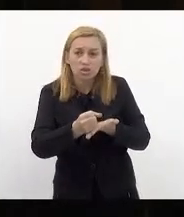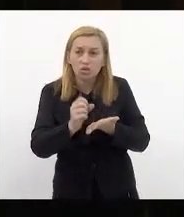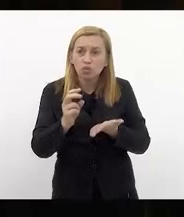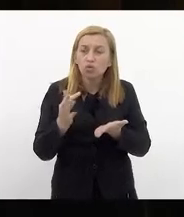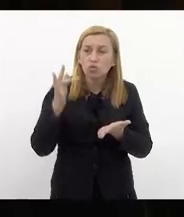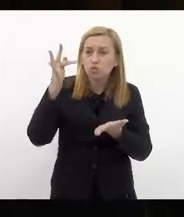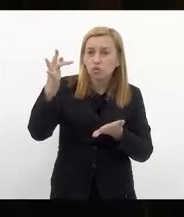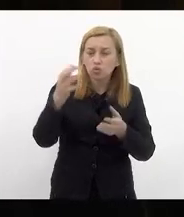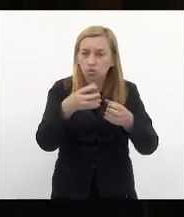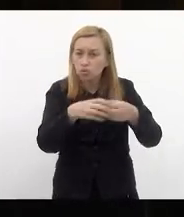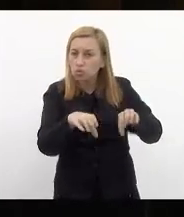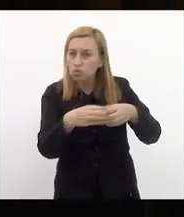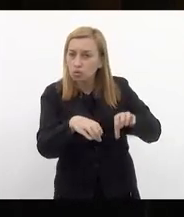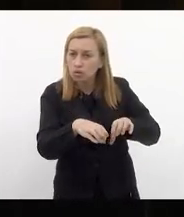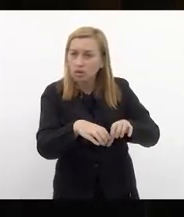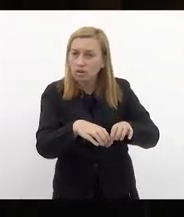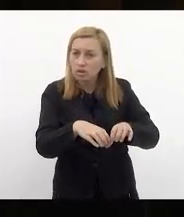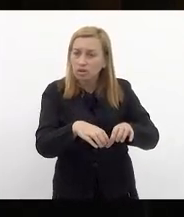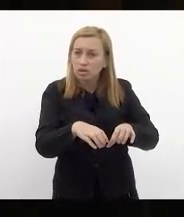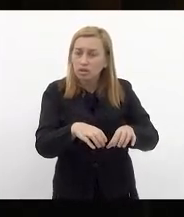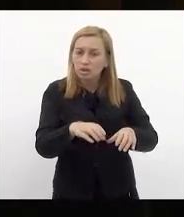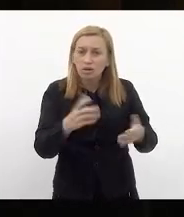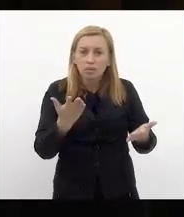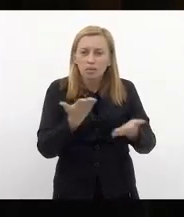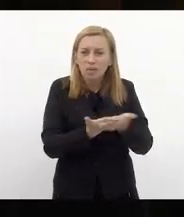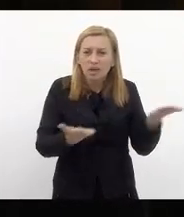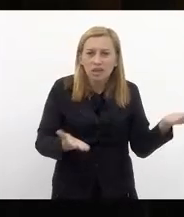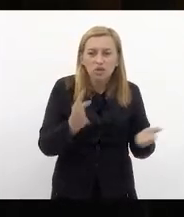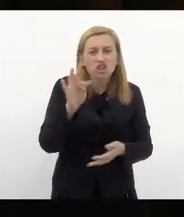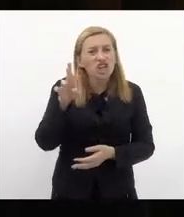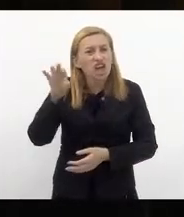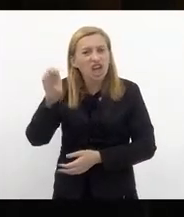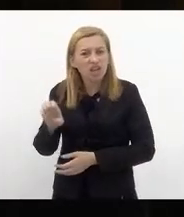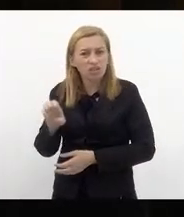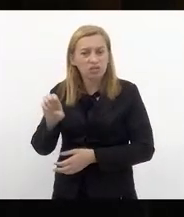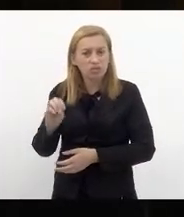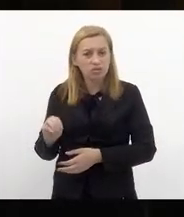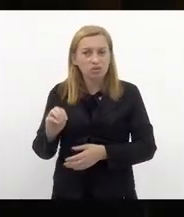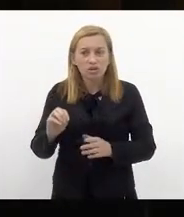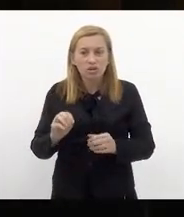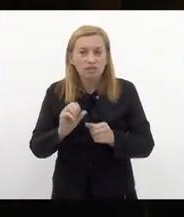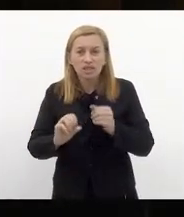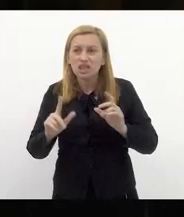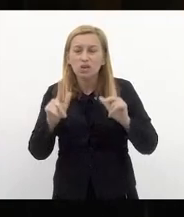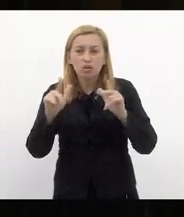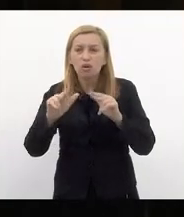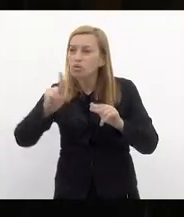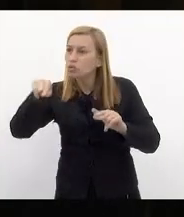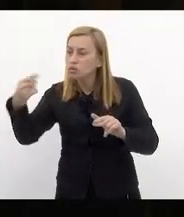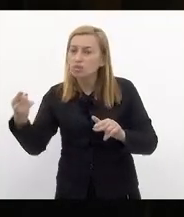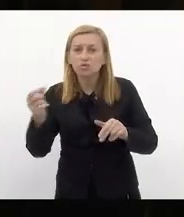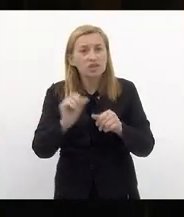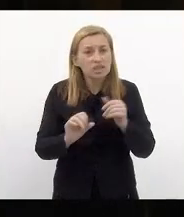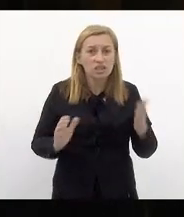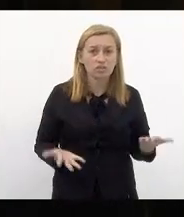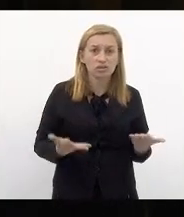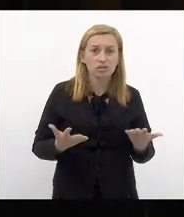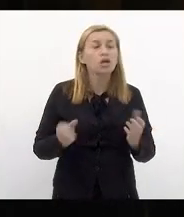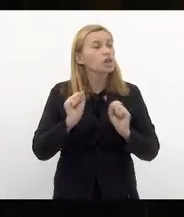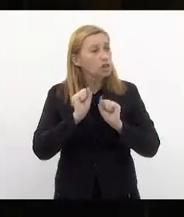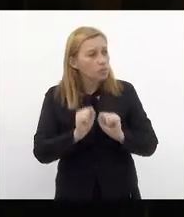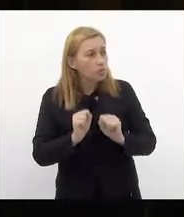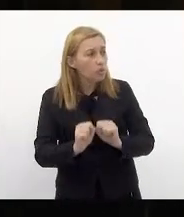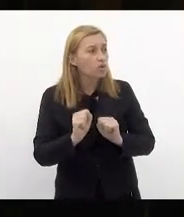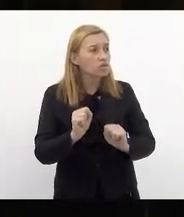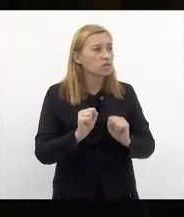futuros concursados, fiquem sem um triênio e façam a mesma coisa que os outros estejam fazendo, que possa